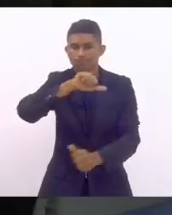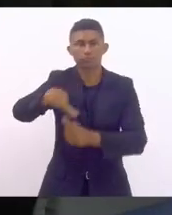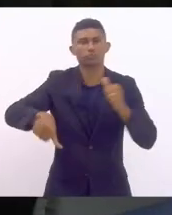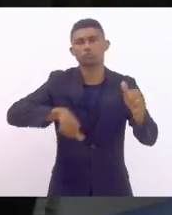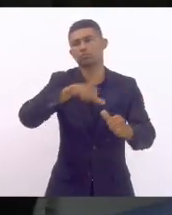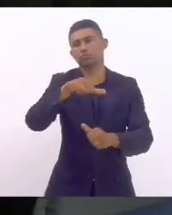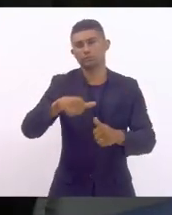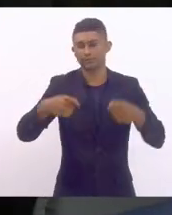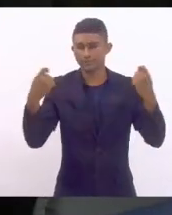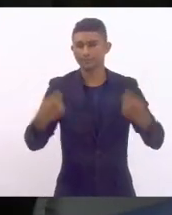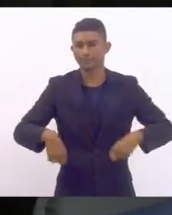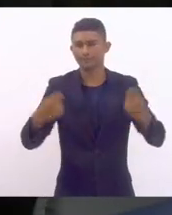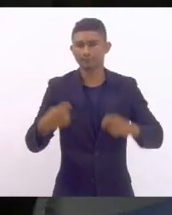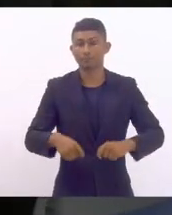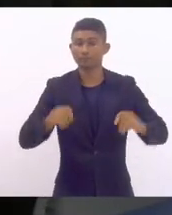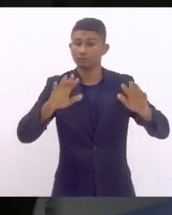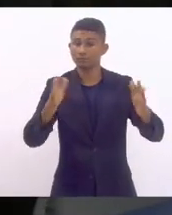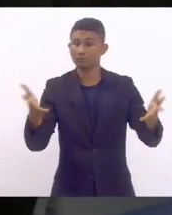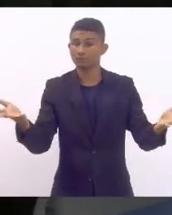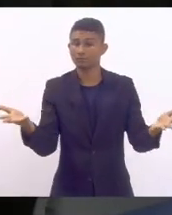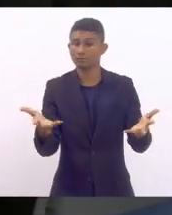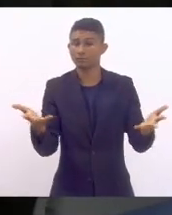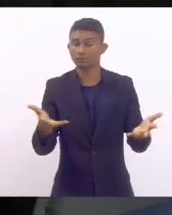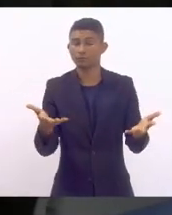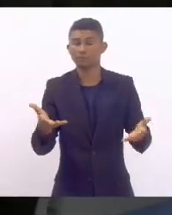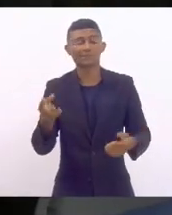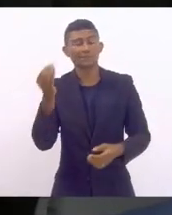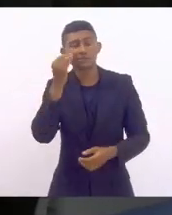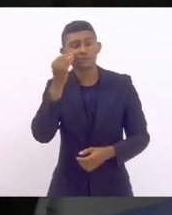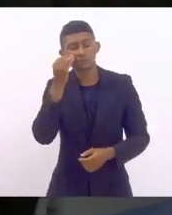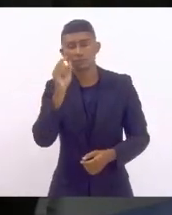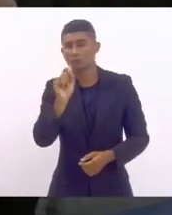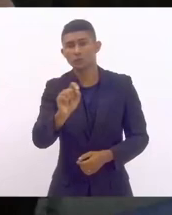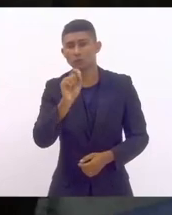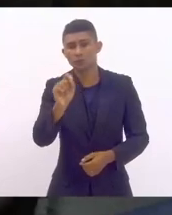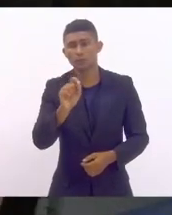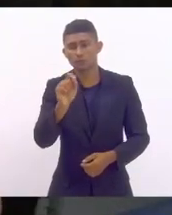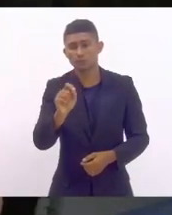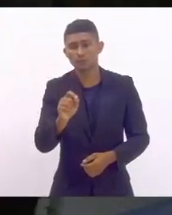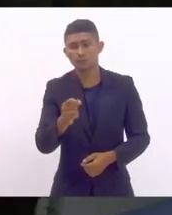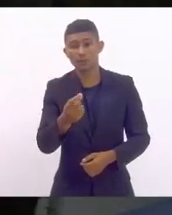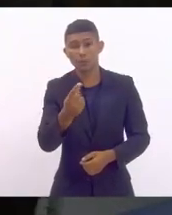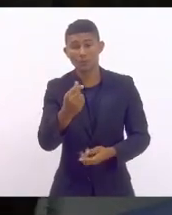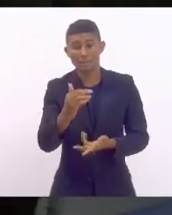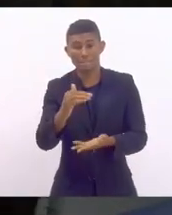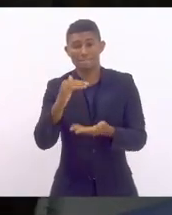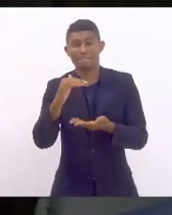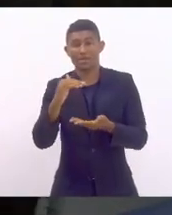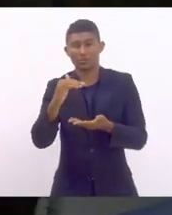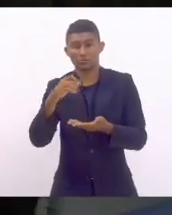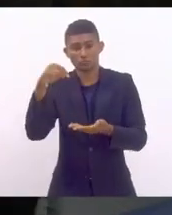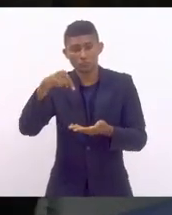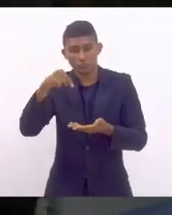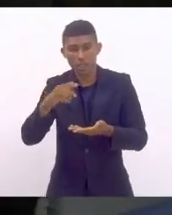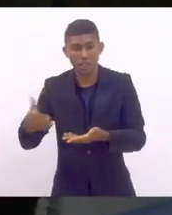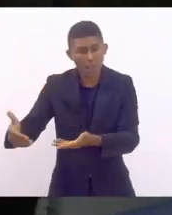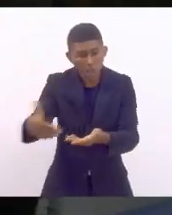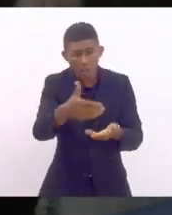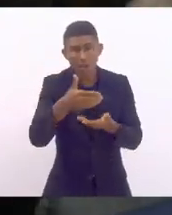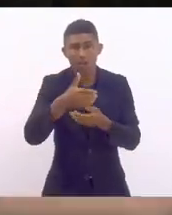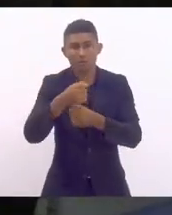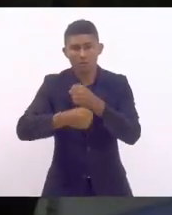mas agora a tentativa é recompor o orçamento já para 2022